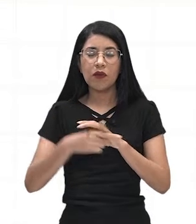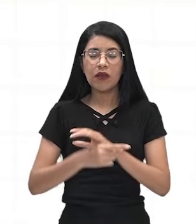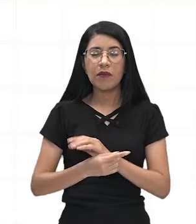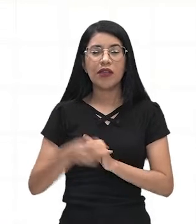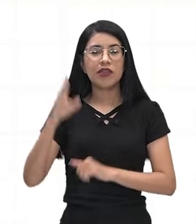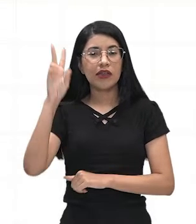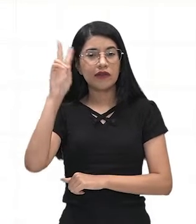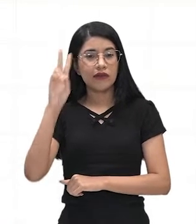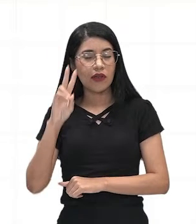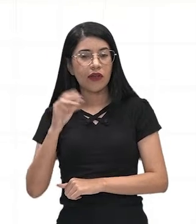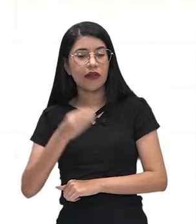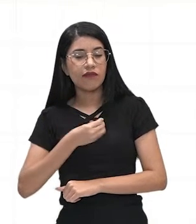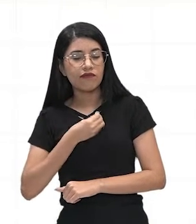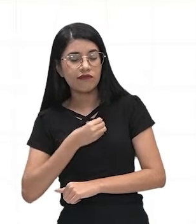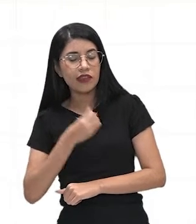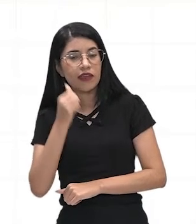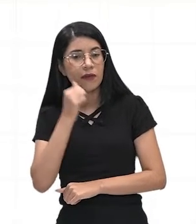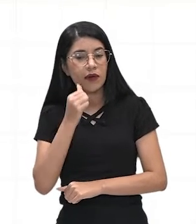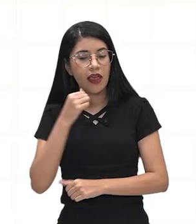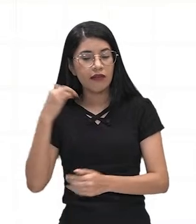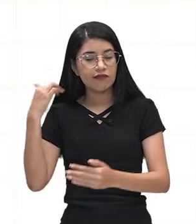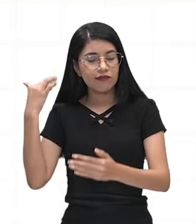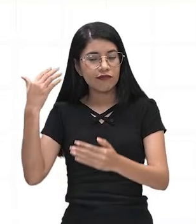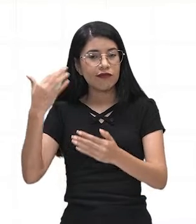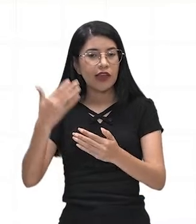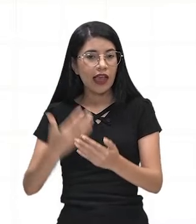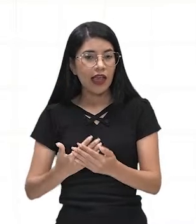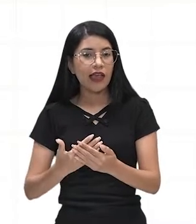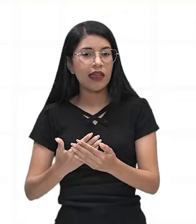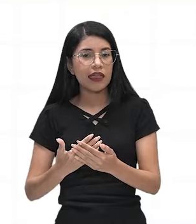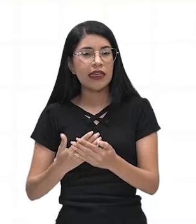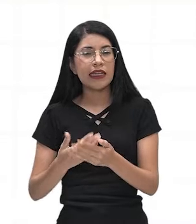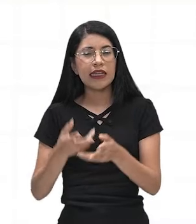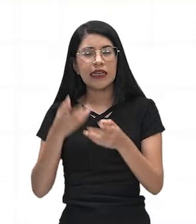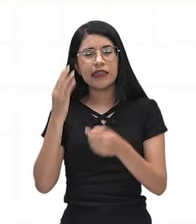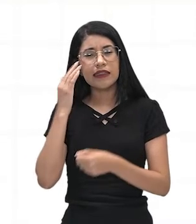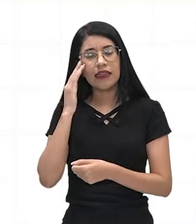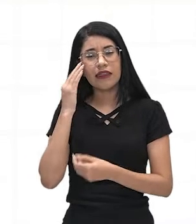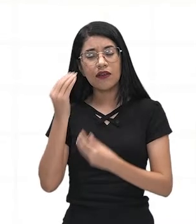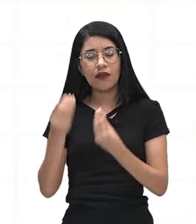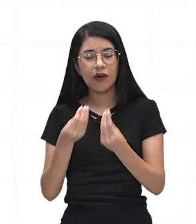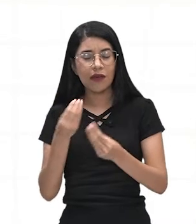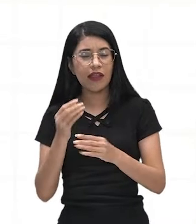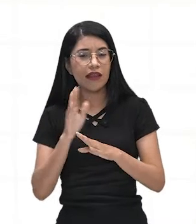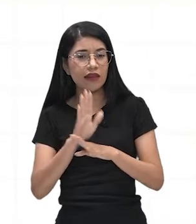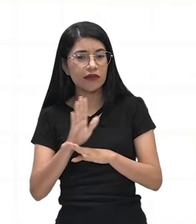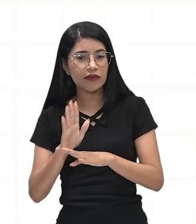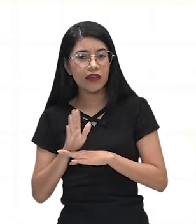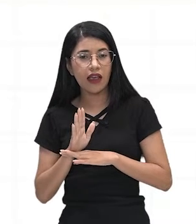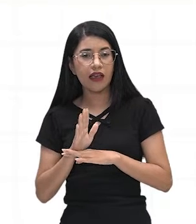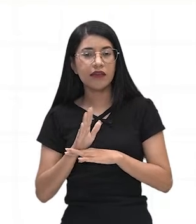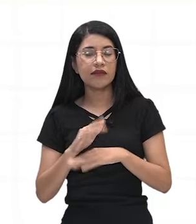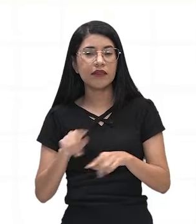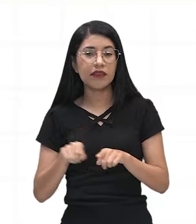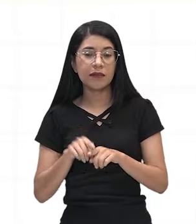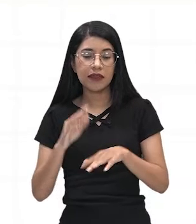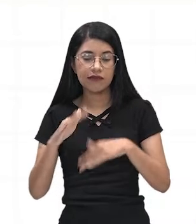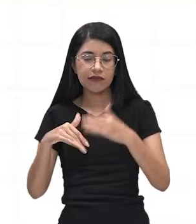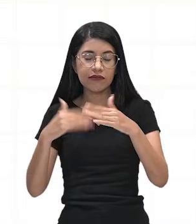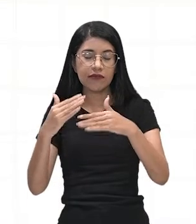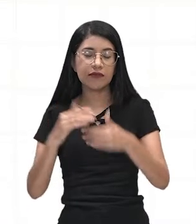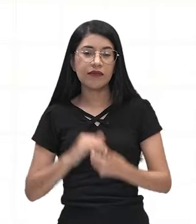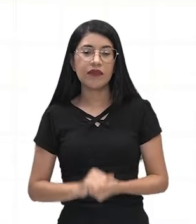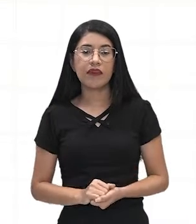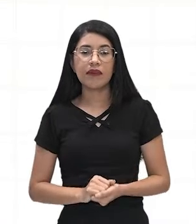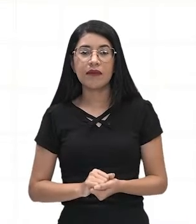das mulheres ao longo do tempo e resgatar essa mulher, as suas contribuições e tudo mais. Sabe por quê, turminha? As